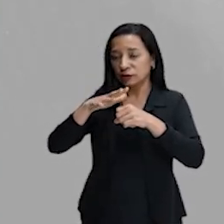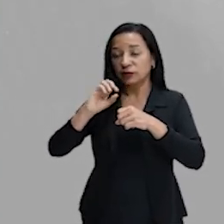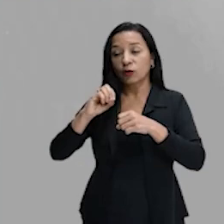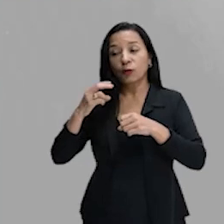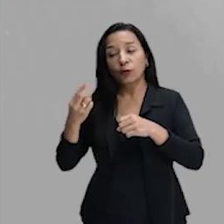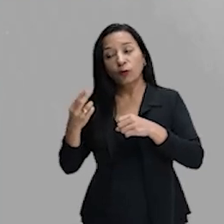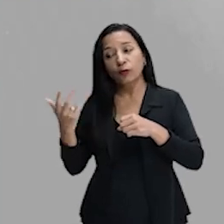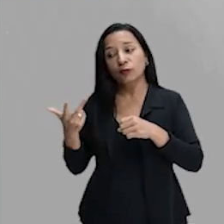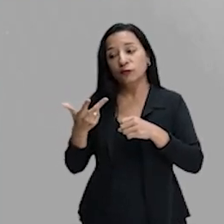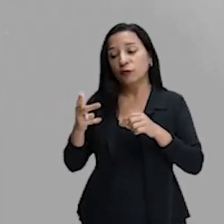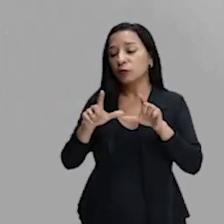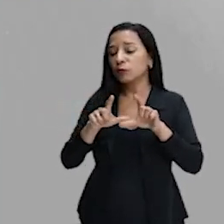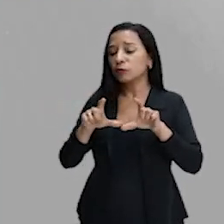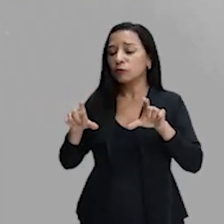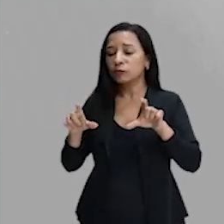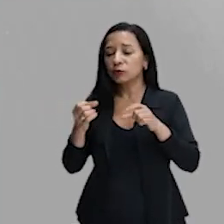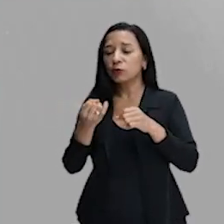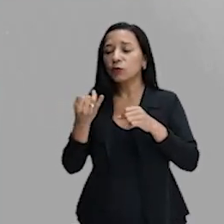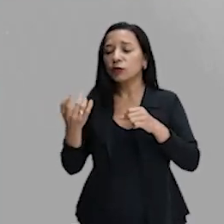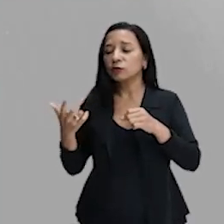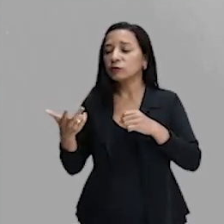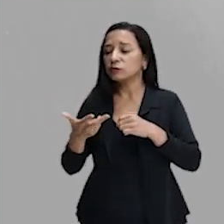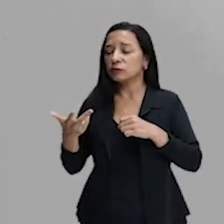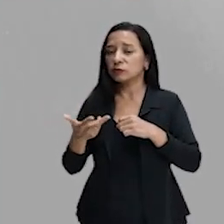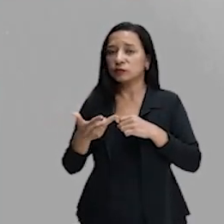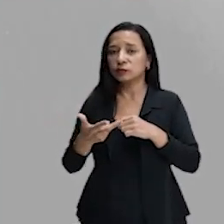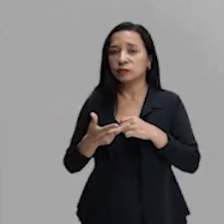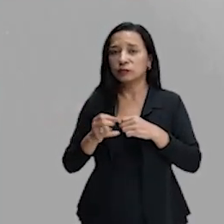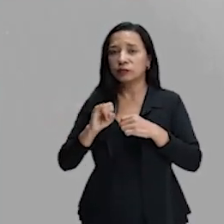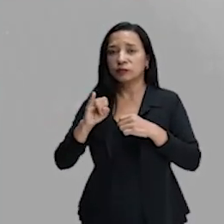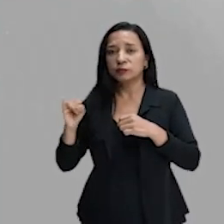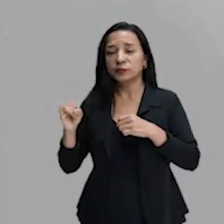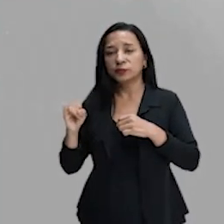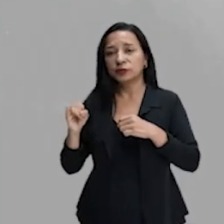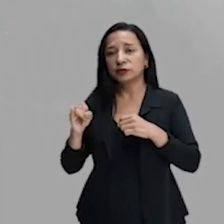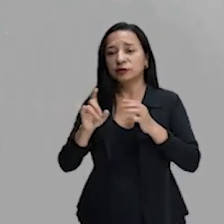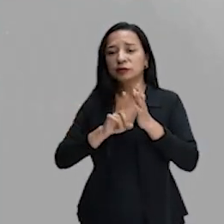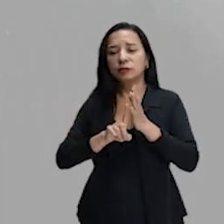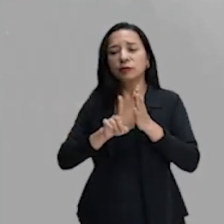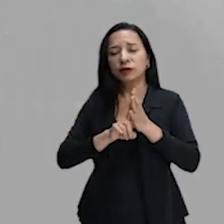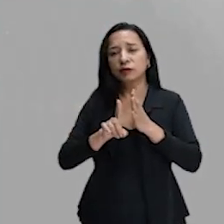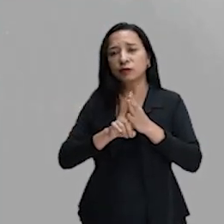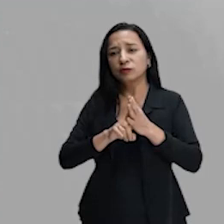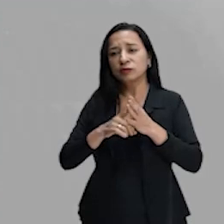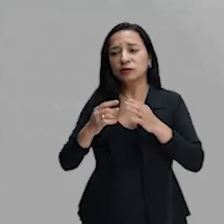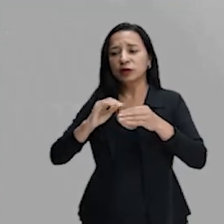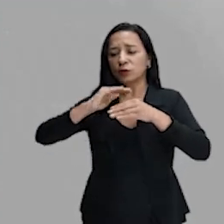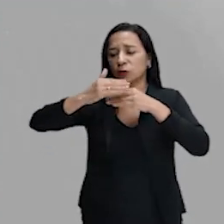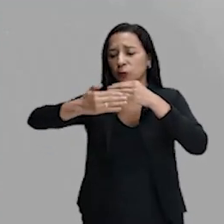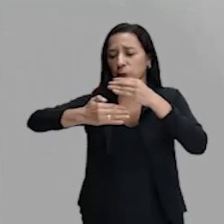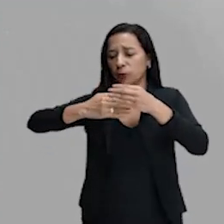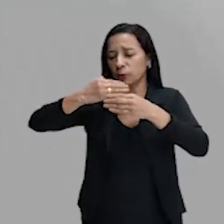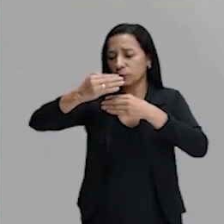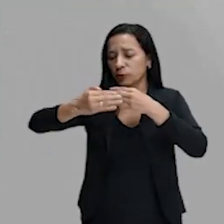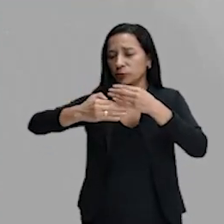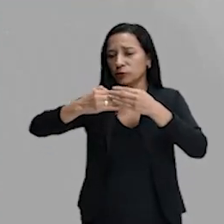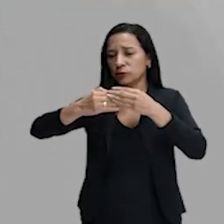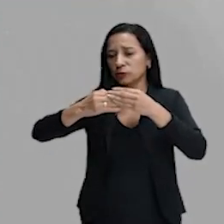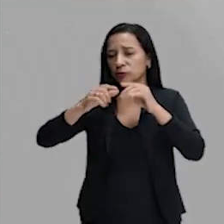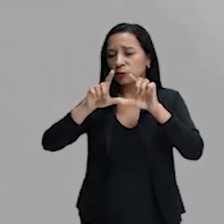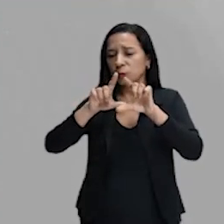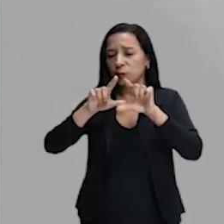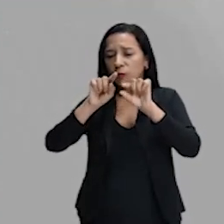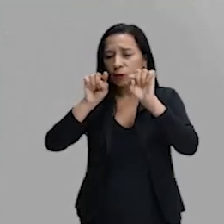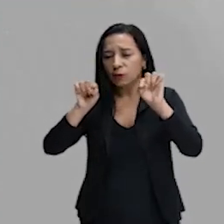volume que área interna se se a questão pedisse Ah eu quero revestir a parte externa do degral com com azulejos